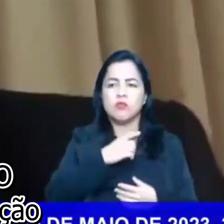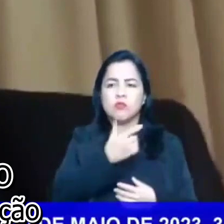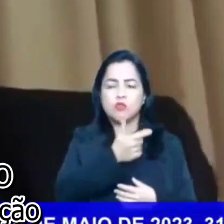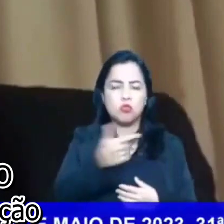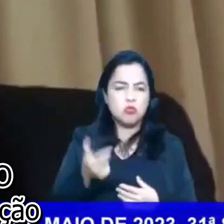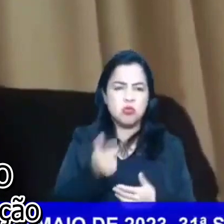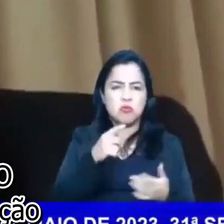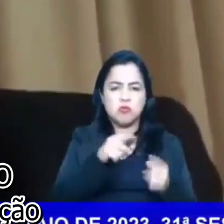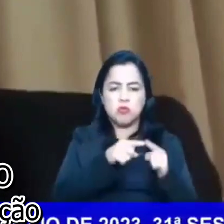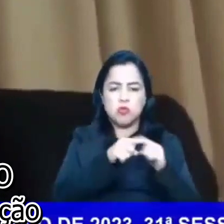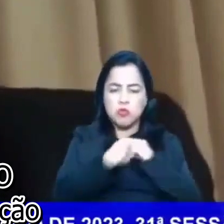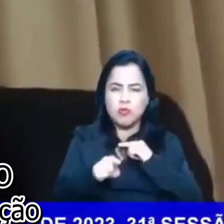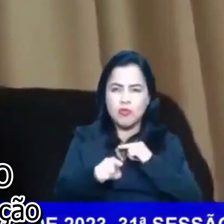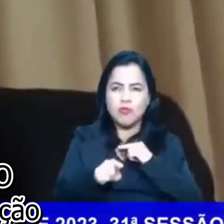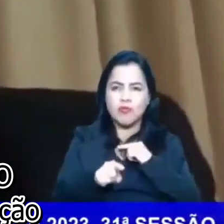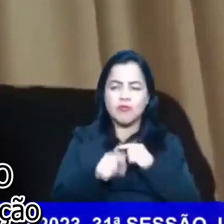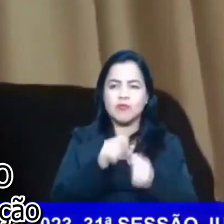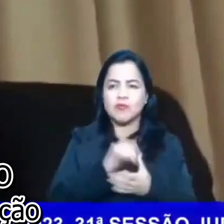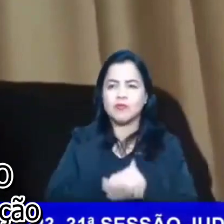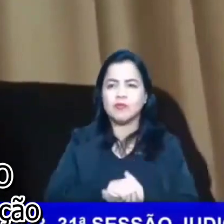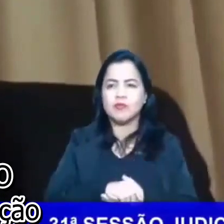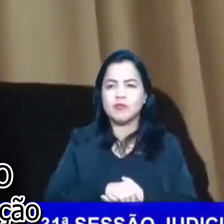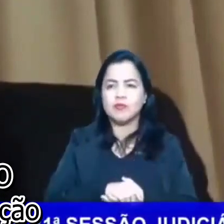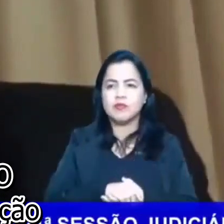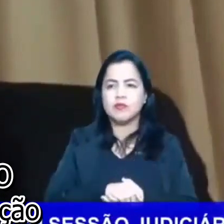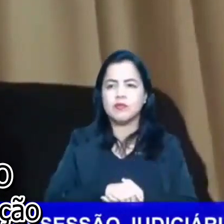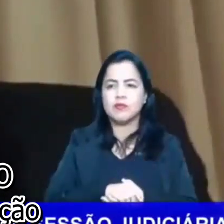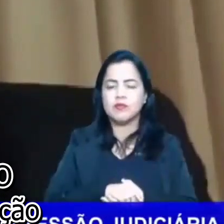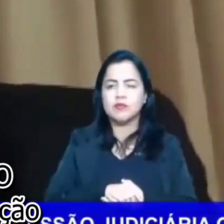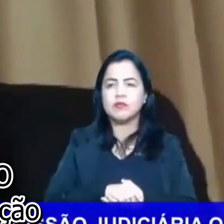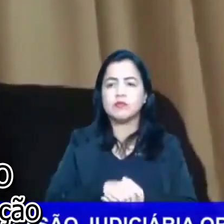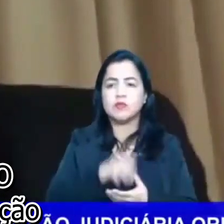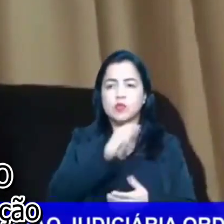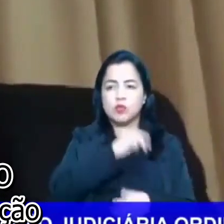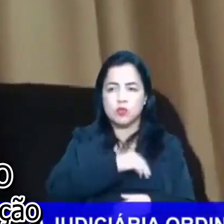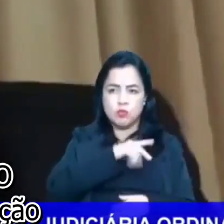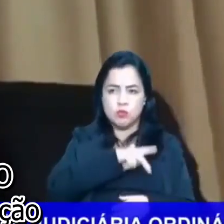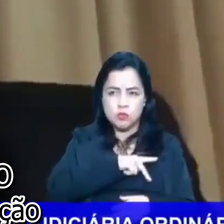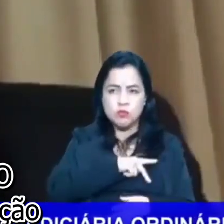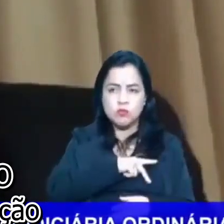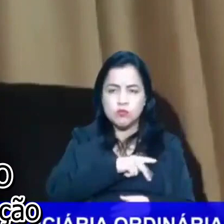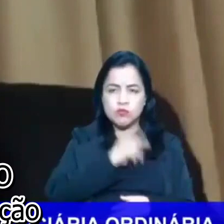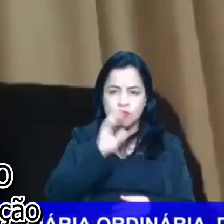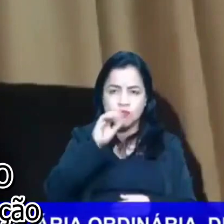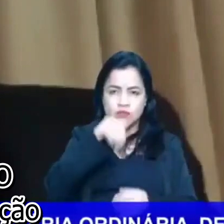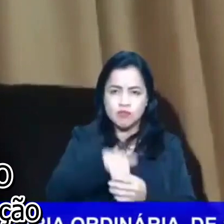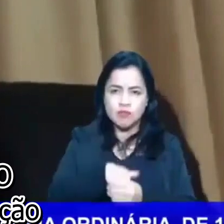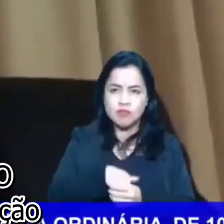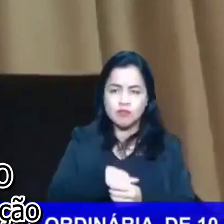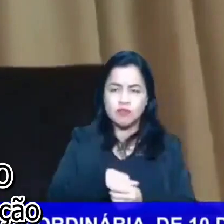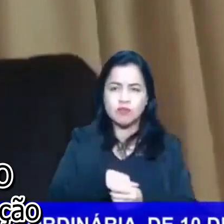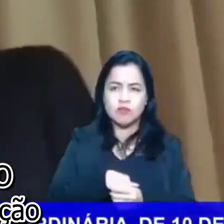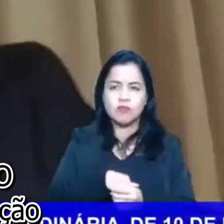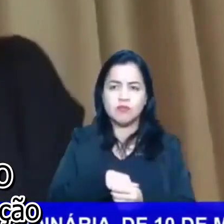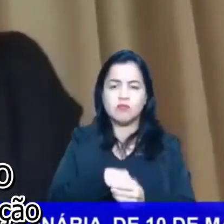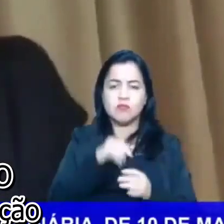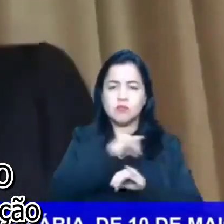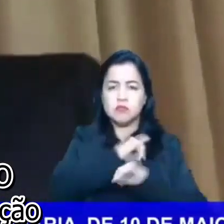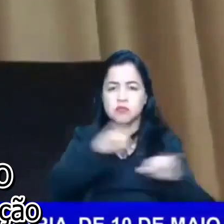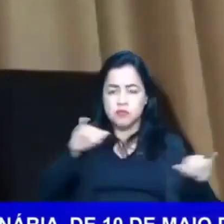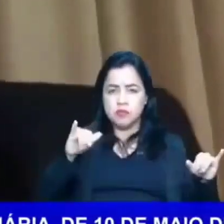diligência, enfim, necessária. O Ministério Público Eleitoral, em